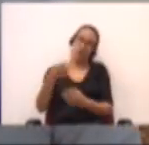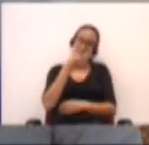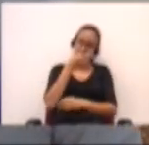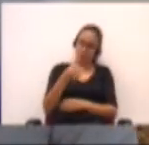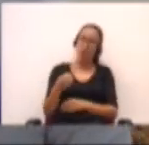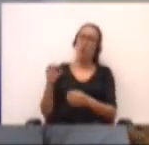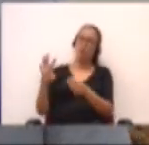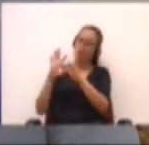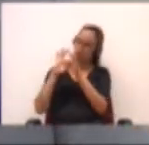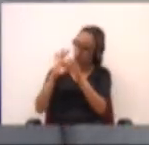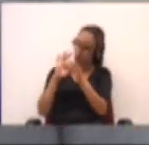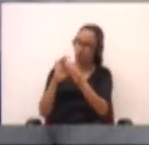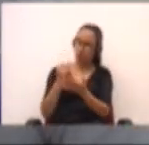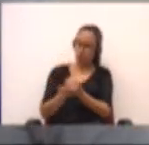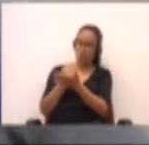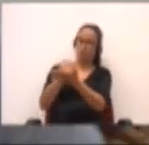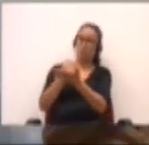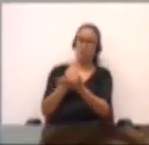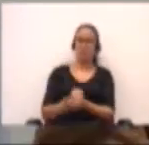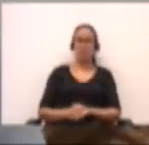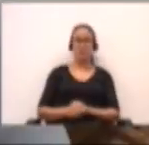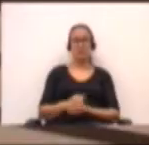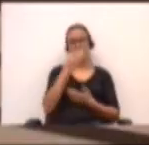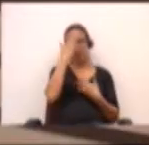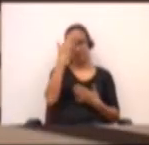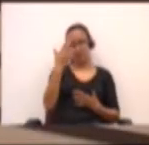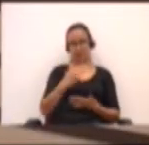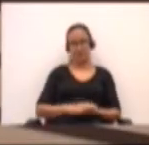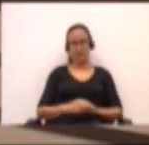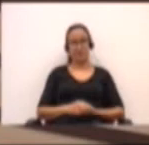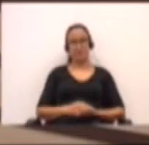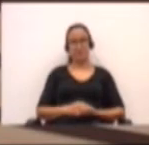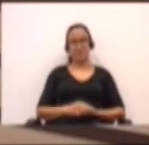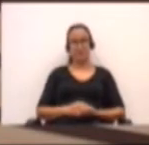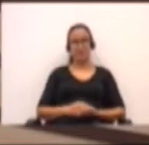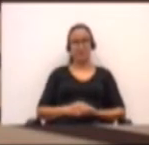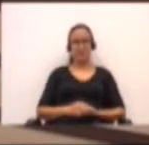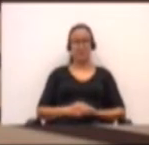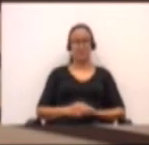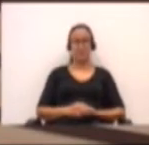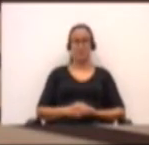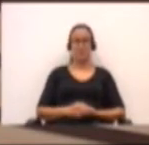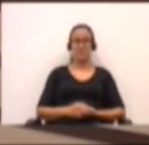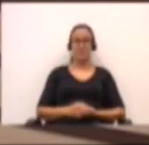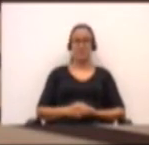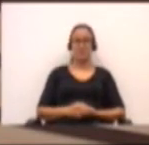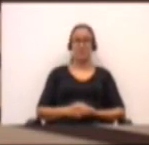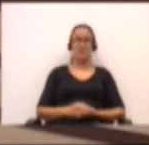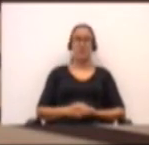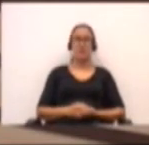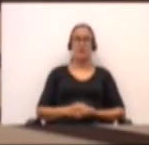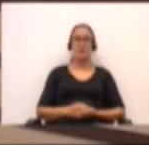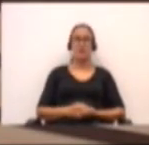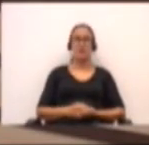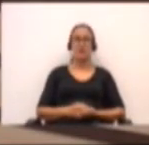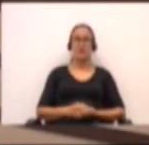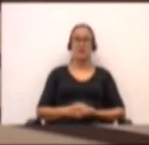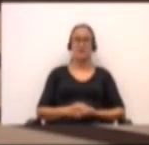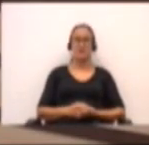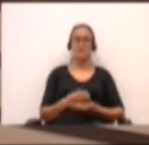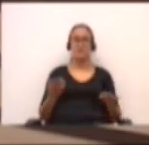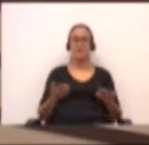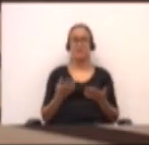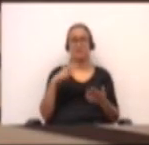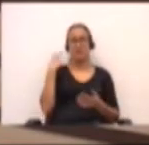estou junto nessa batalha, contem comigo. Muito obrigado. Presidente, obrigado pela exceção. E agora eu peço